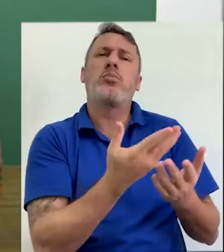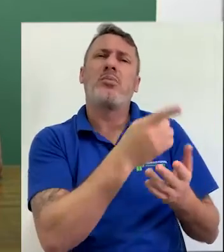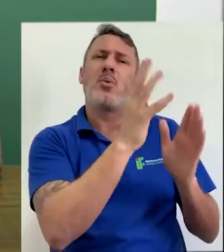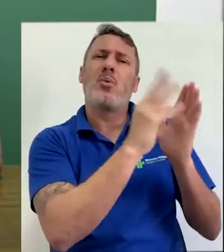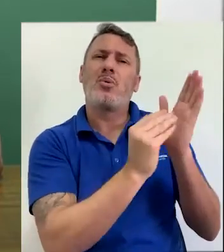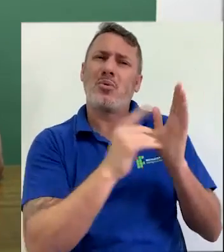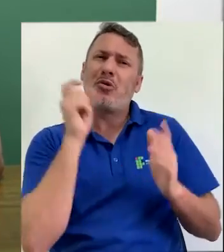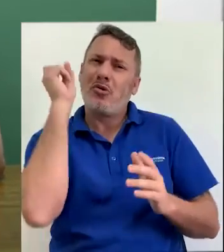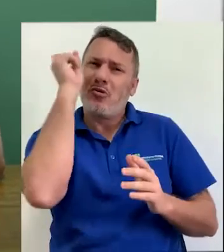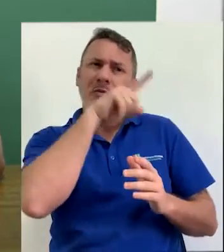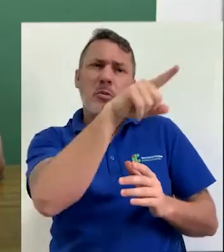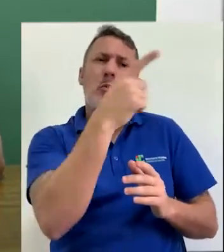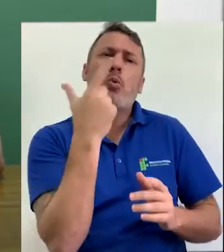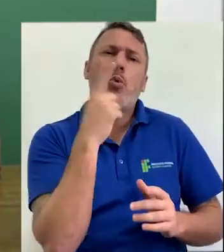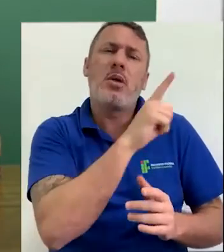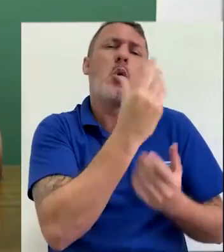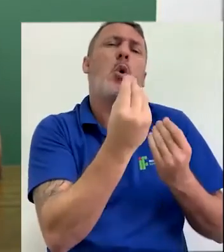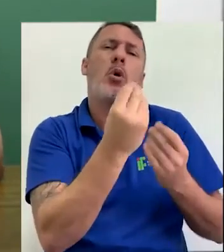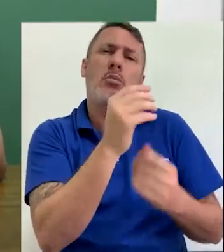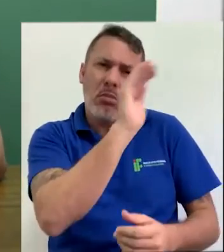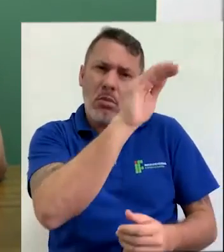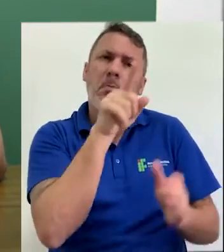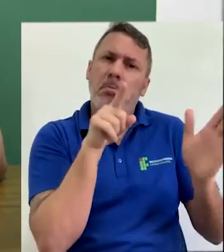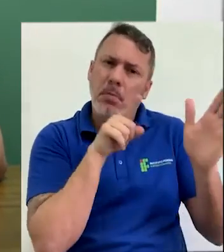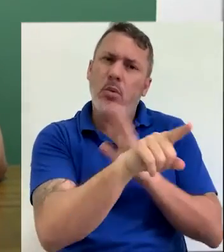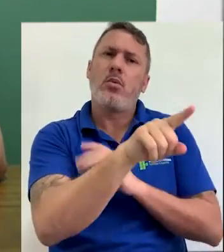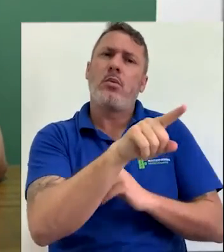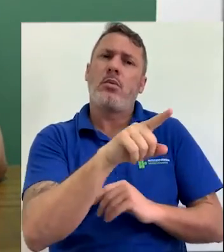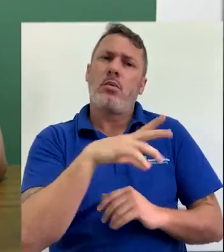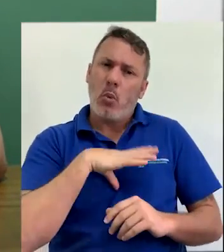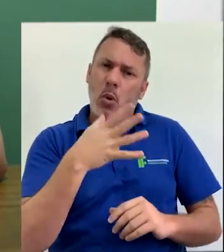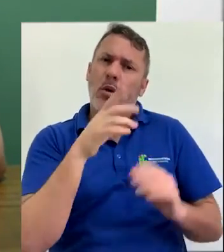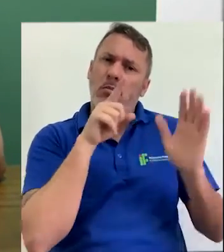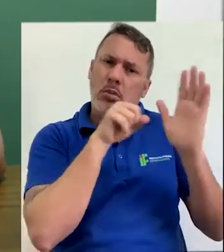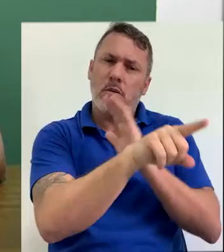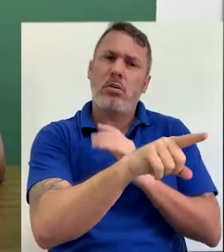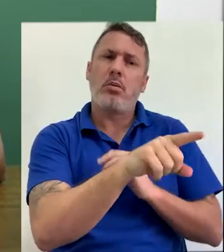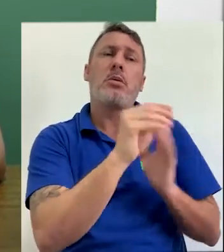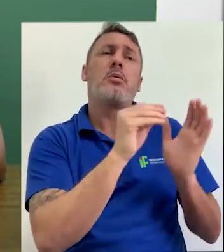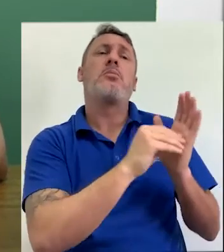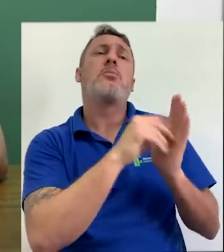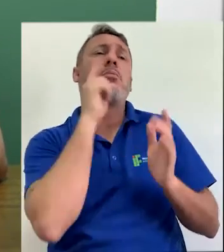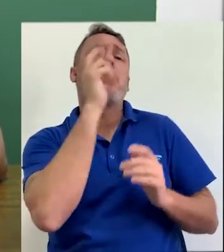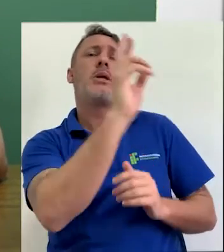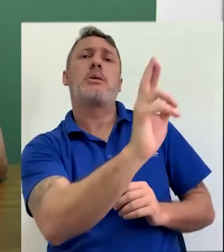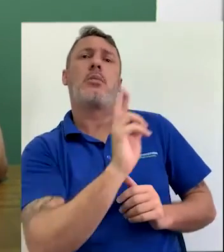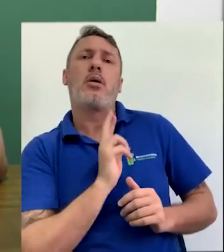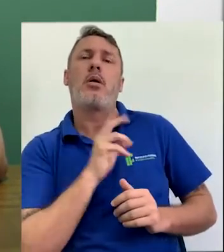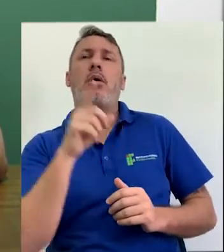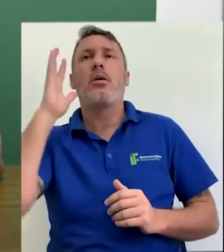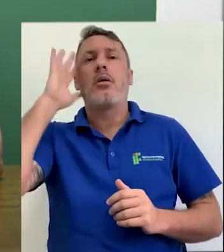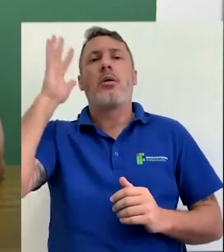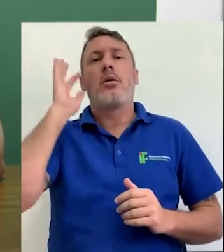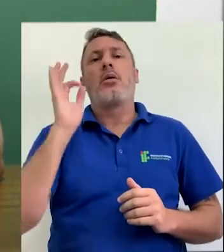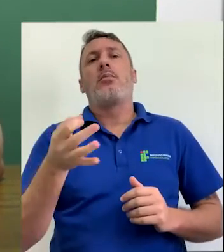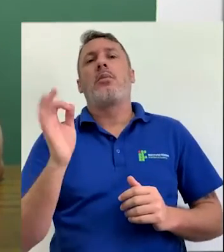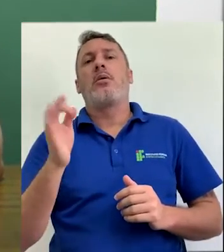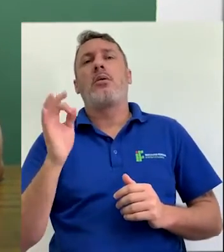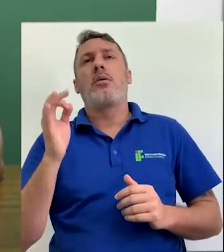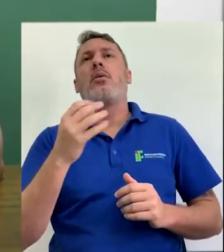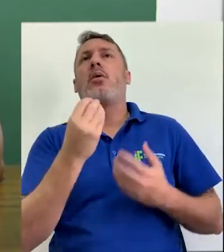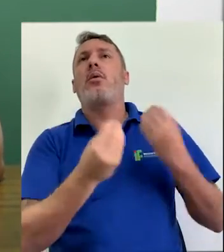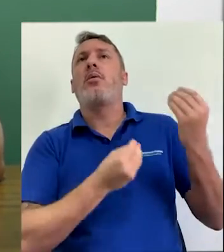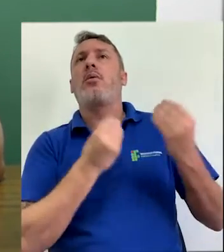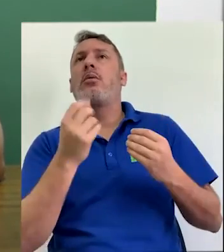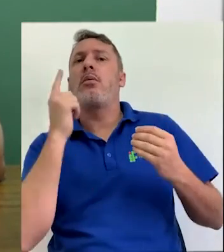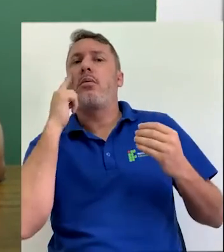este conteúdo e ter este êxito? Pergunta. Veja a resposta dela, dele. Faça uma